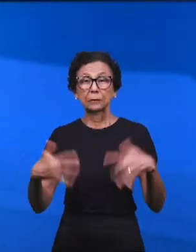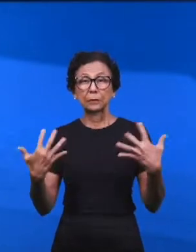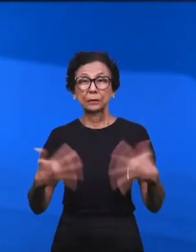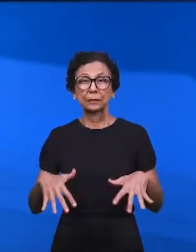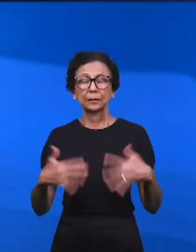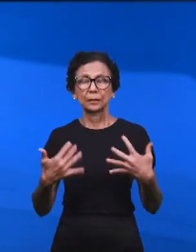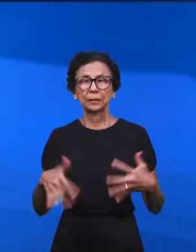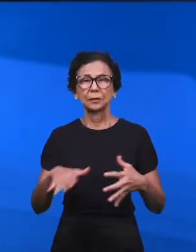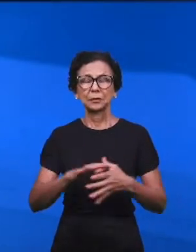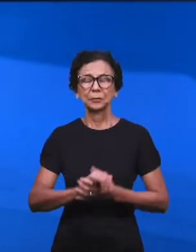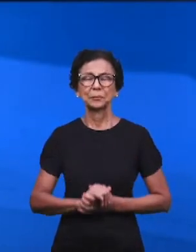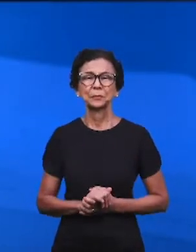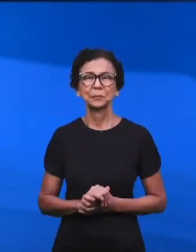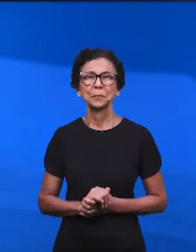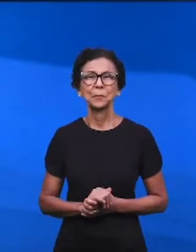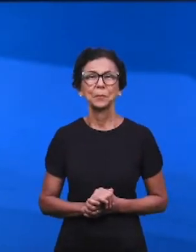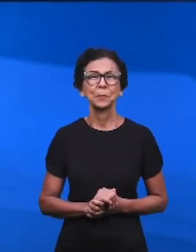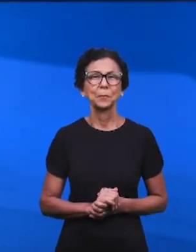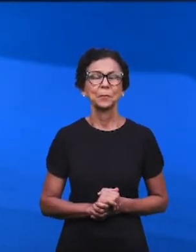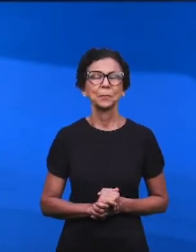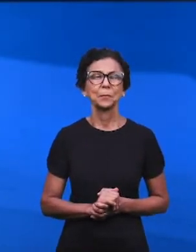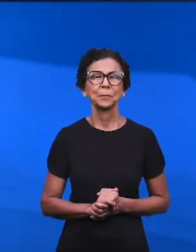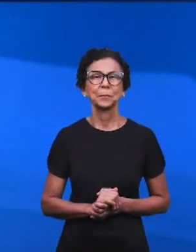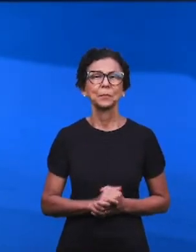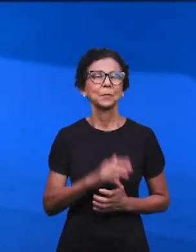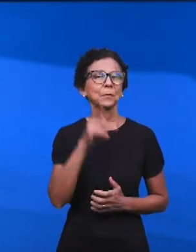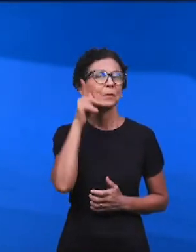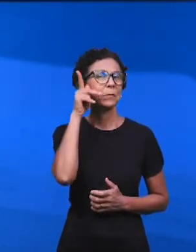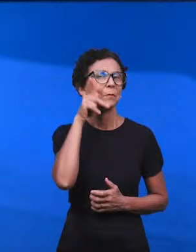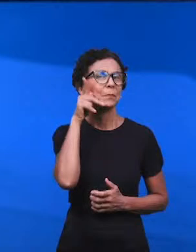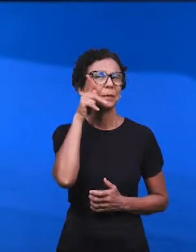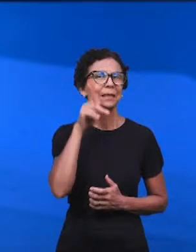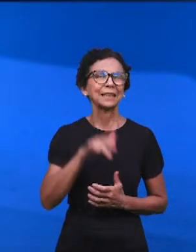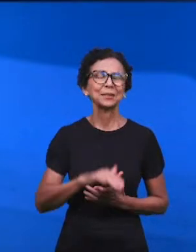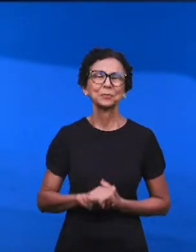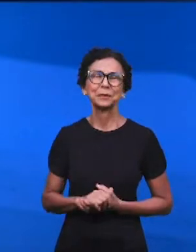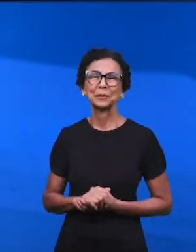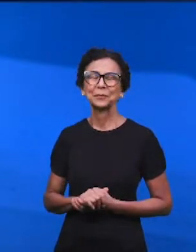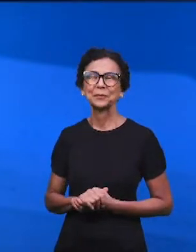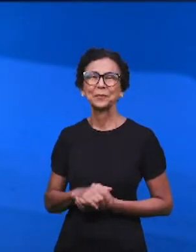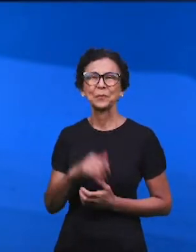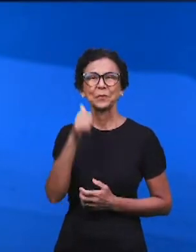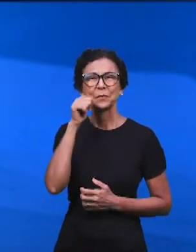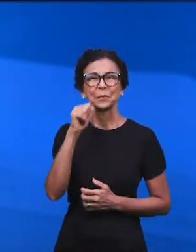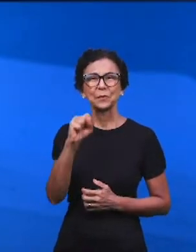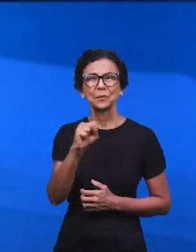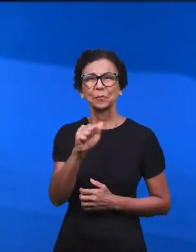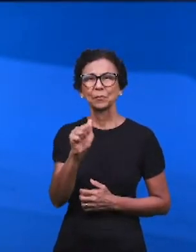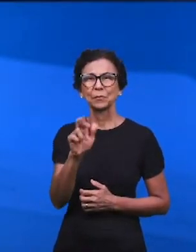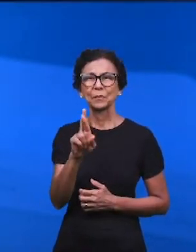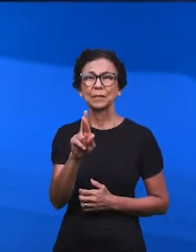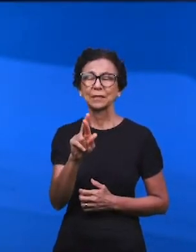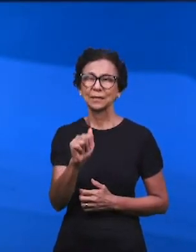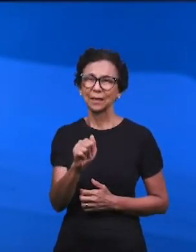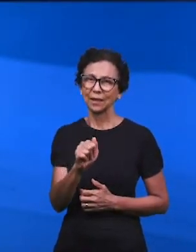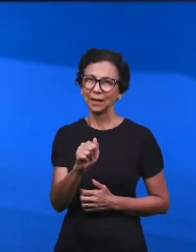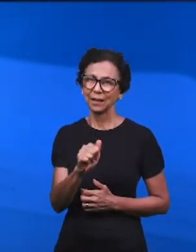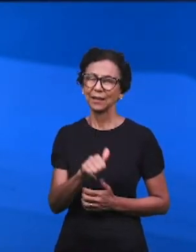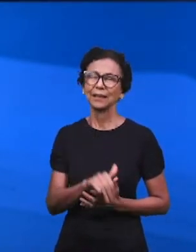Paraíba, e quem vai nos responder vai ser a irmã Sara. Sara Oliveira é da nossa igreja lá em Catolé do